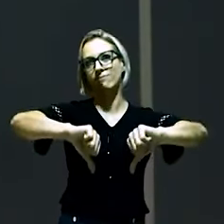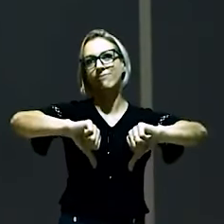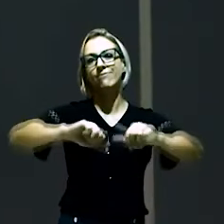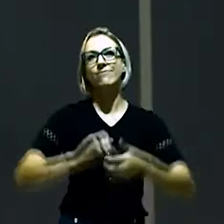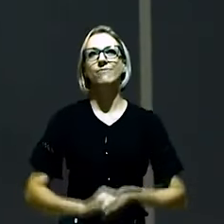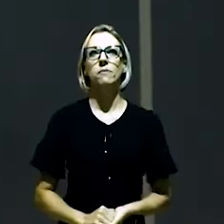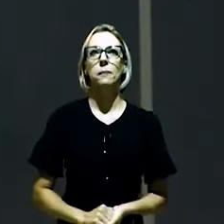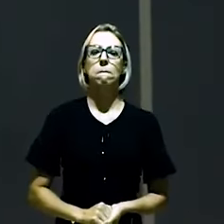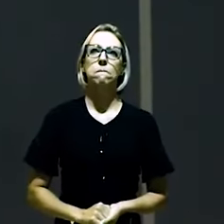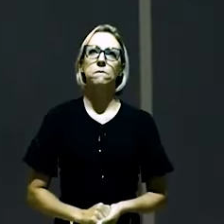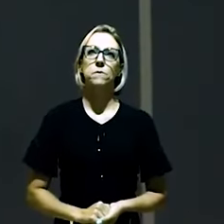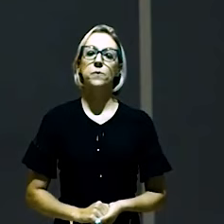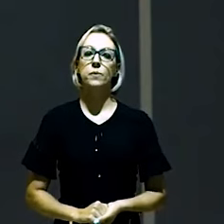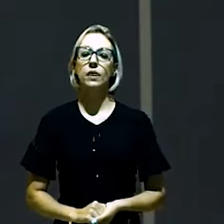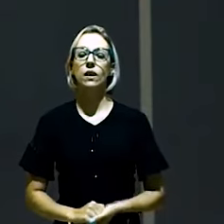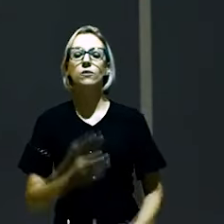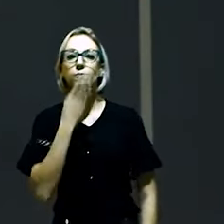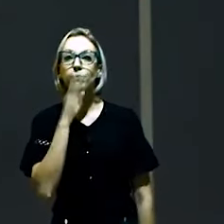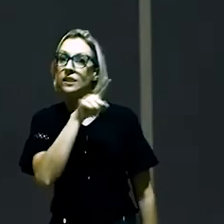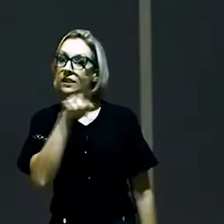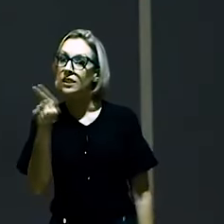Se eu pedisse para você me falar